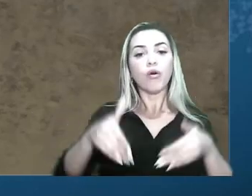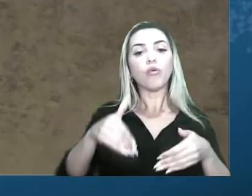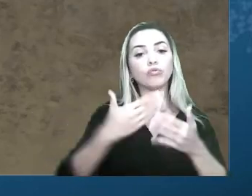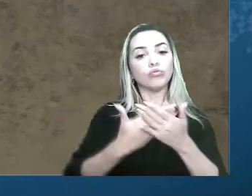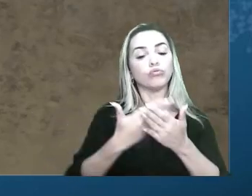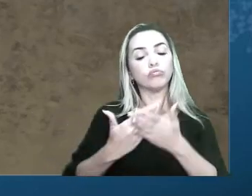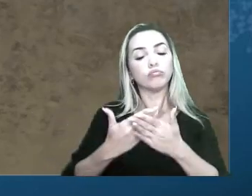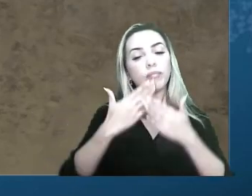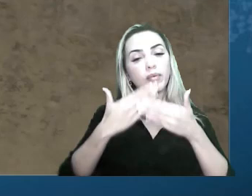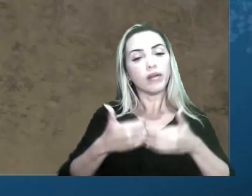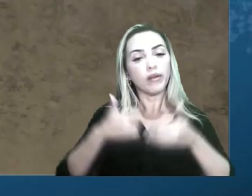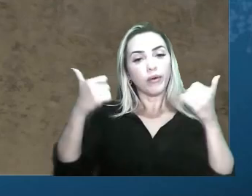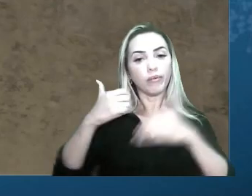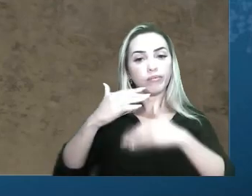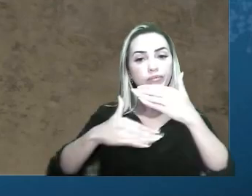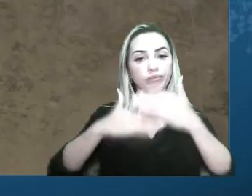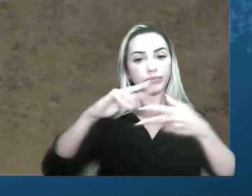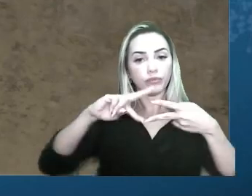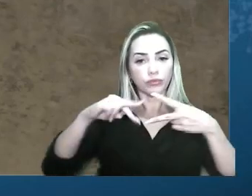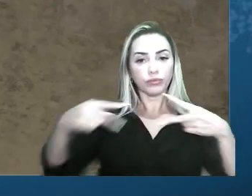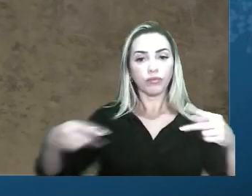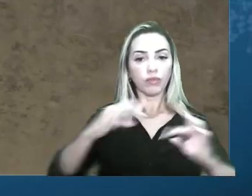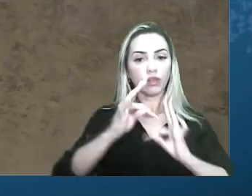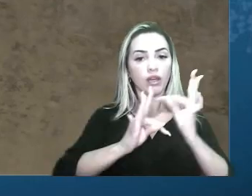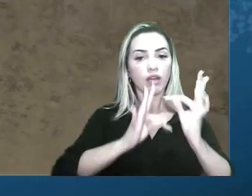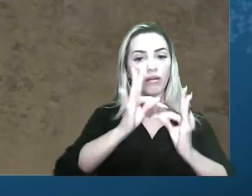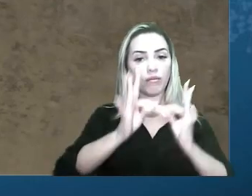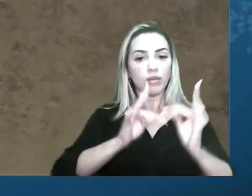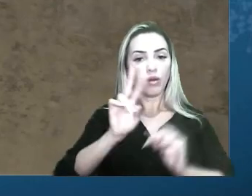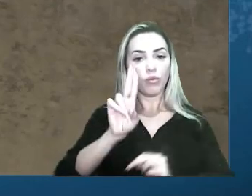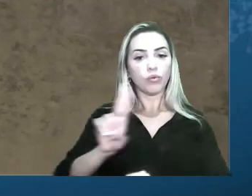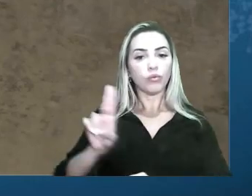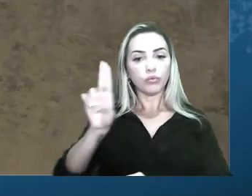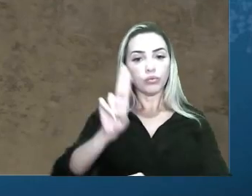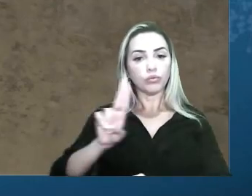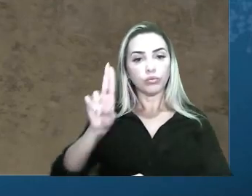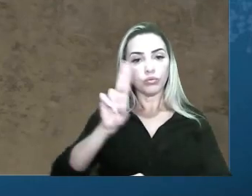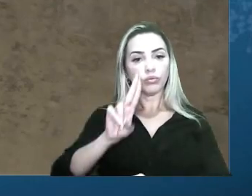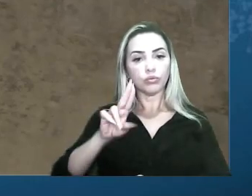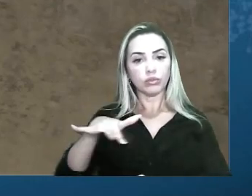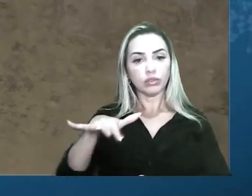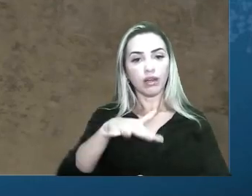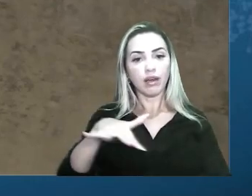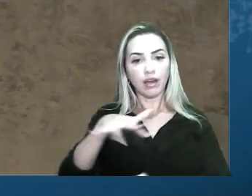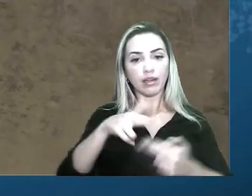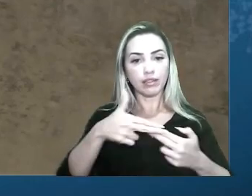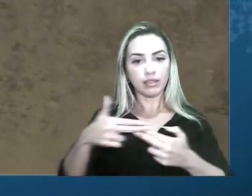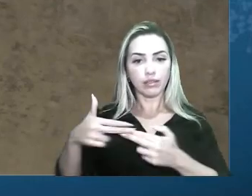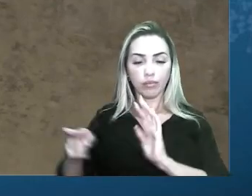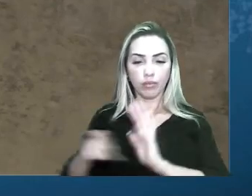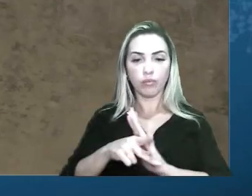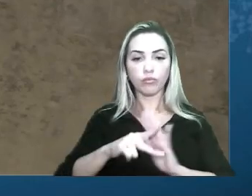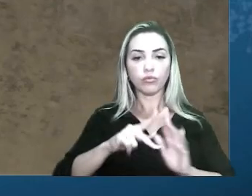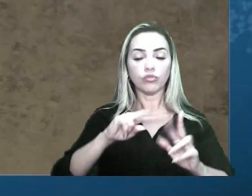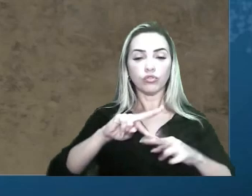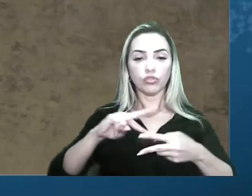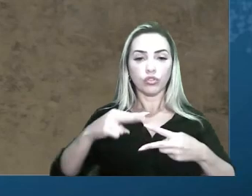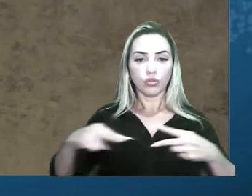melhorando para genes, terapia e aplicações clínicas de edição de genoma e terapia